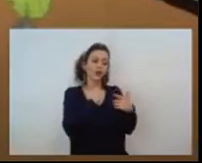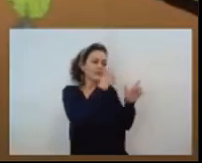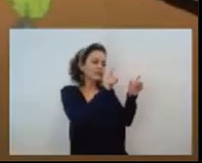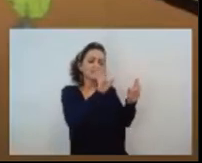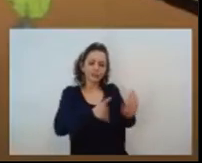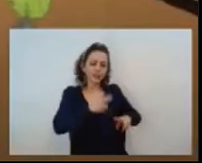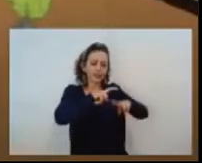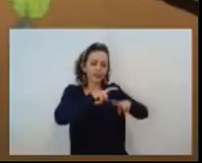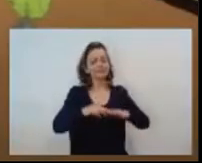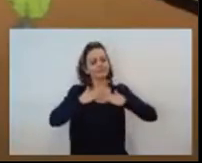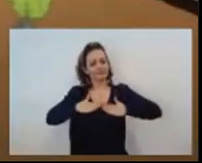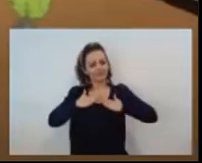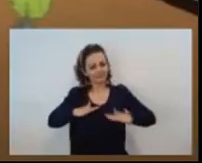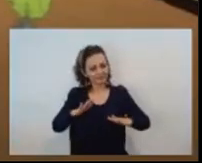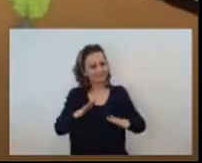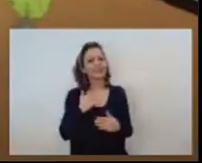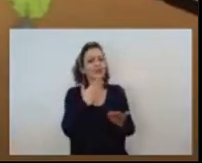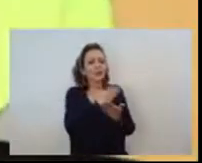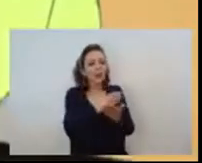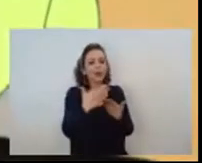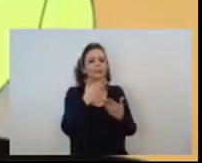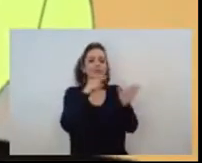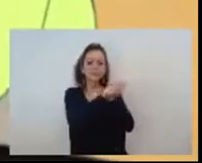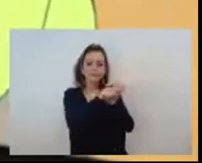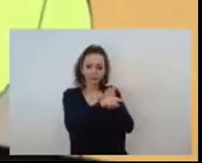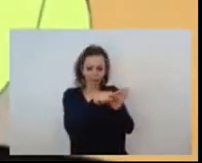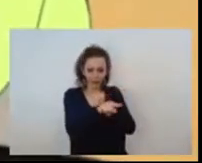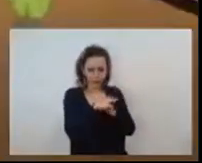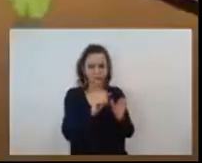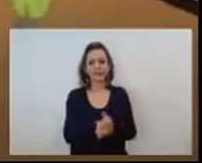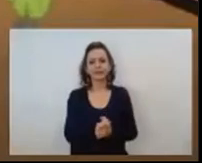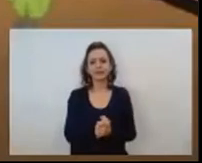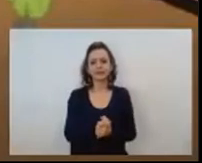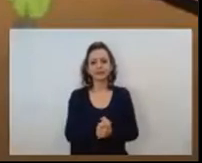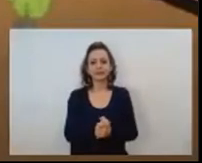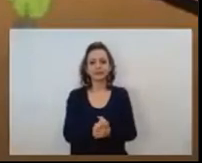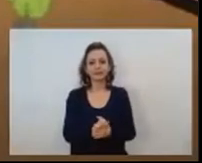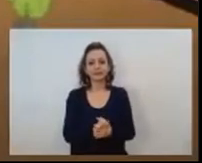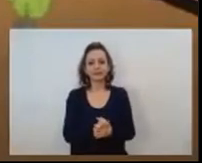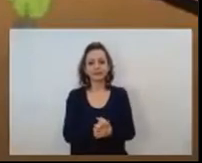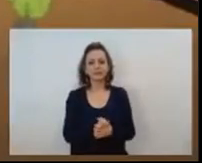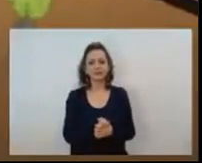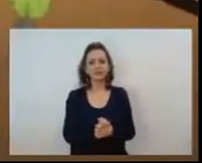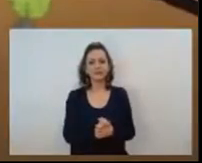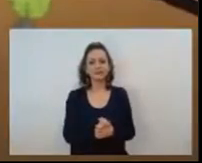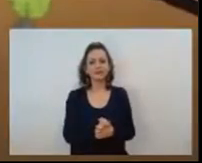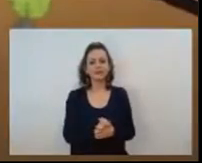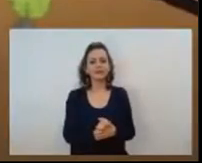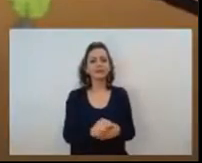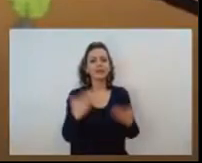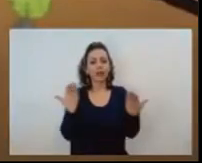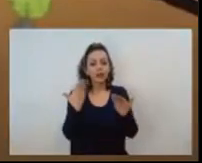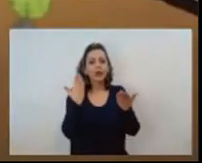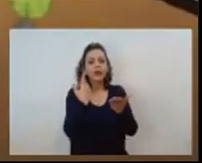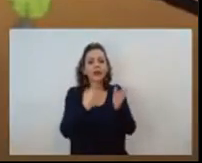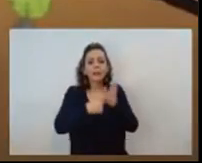sentados aqui para poder falar de ter uma super importantes vou fazer aqui a primeira pergunta para que